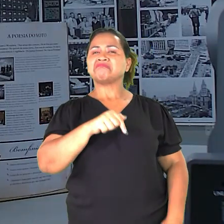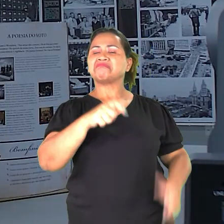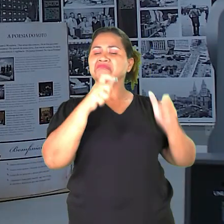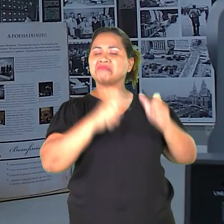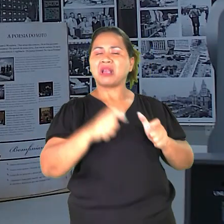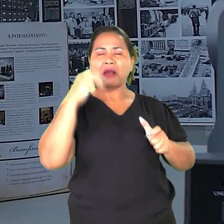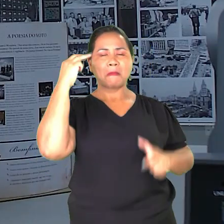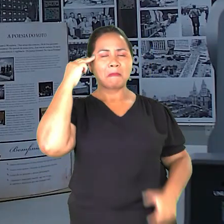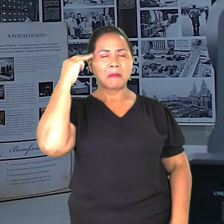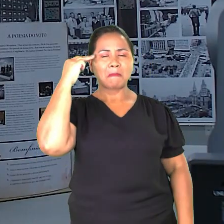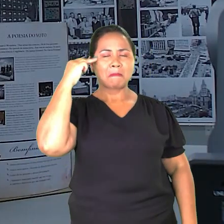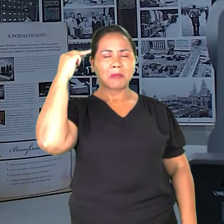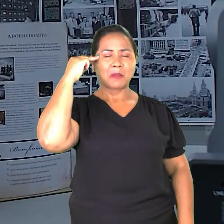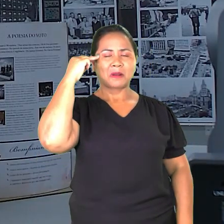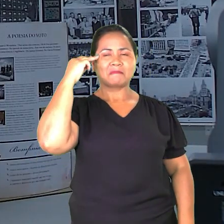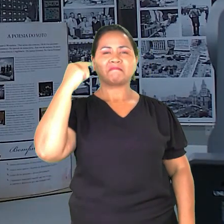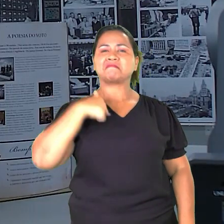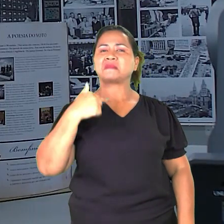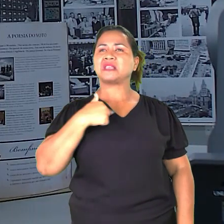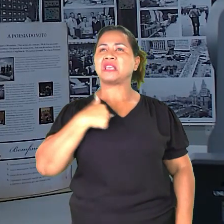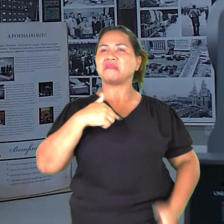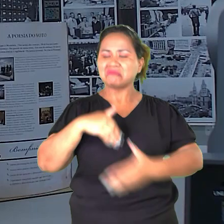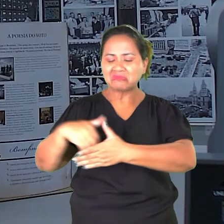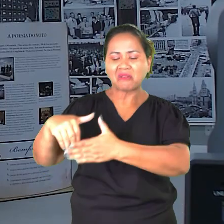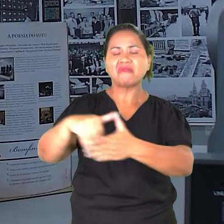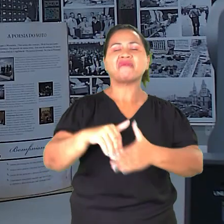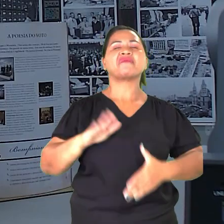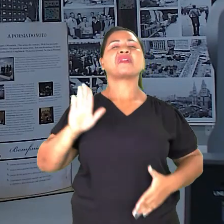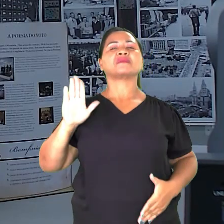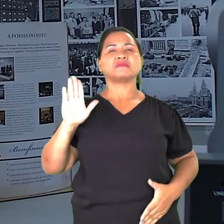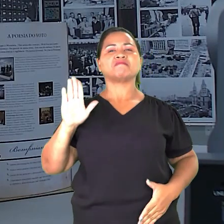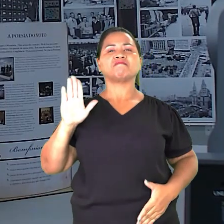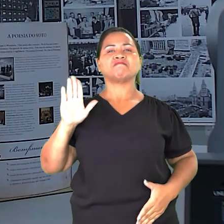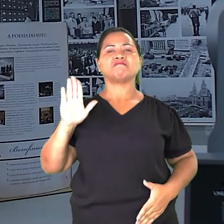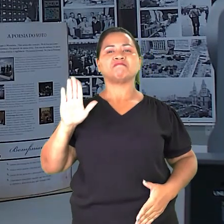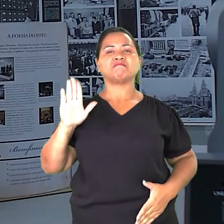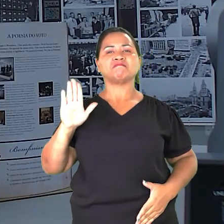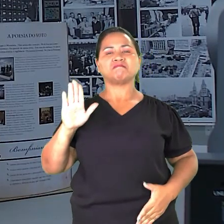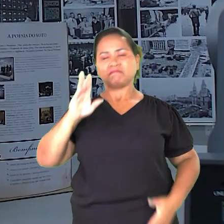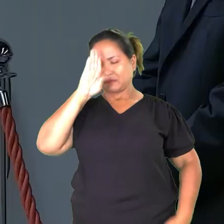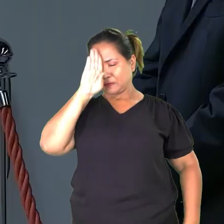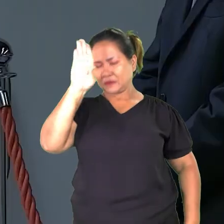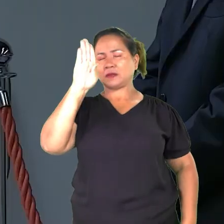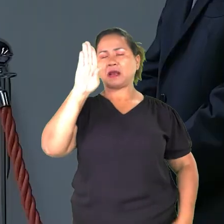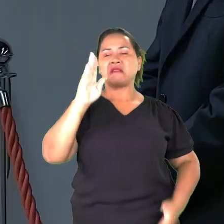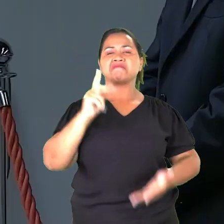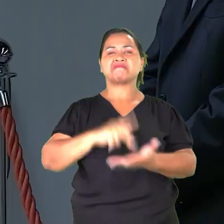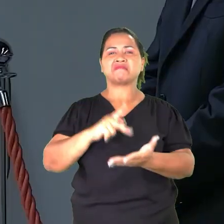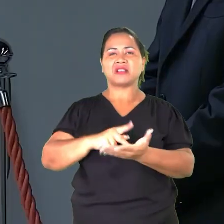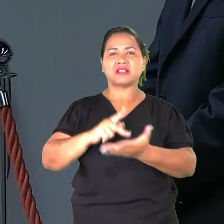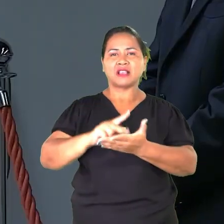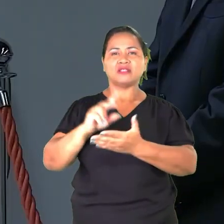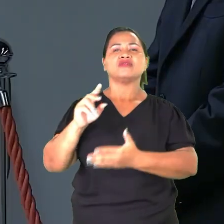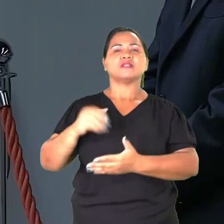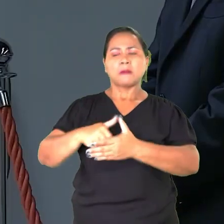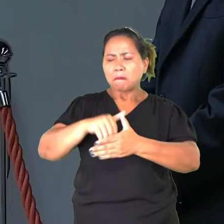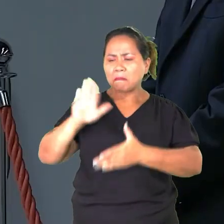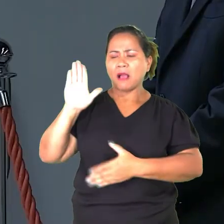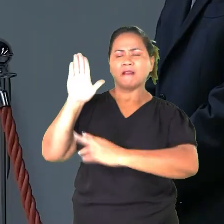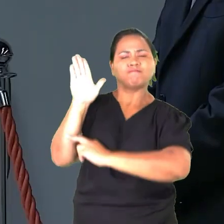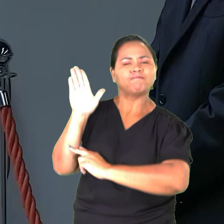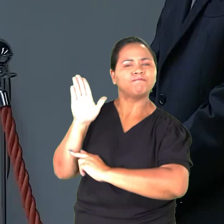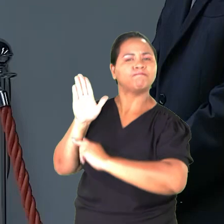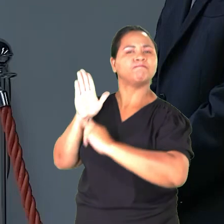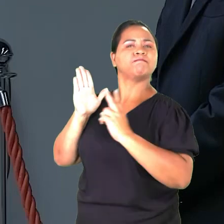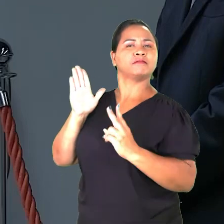memória, esta memória que é voto, este voto que é verdade, esta verdade que é voz, esta voz que é